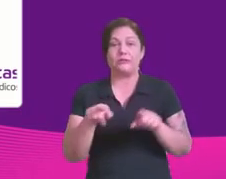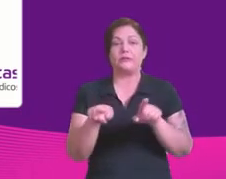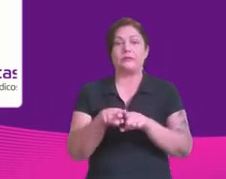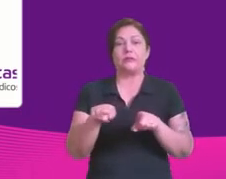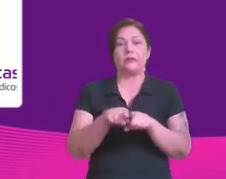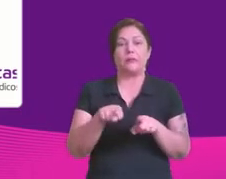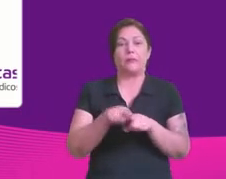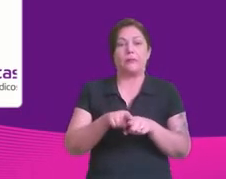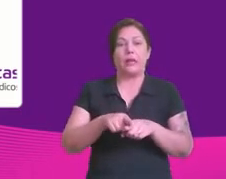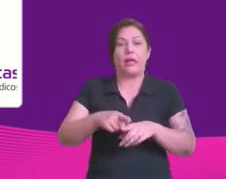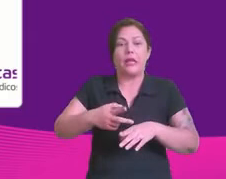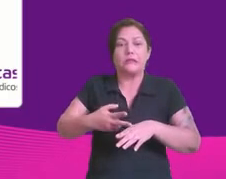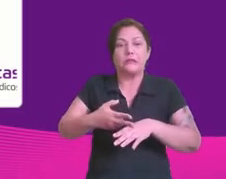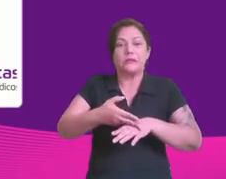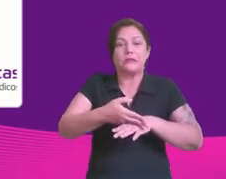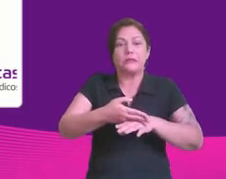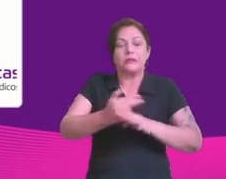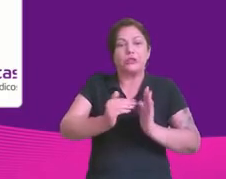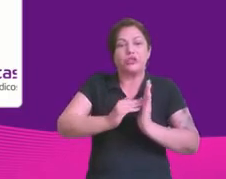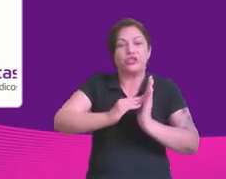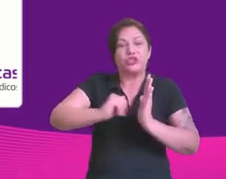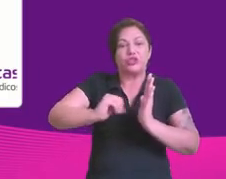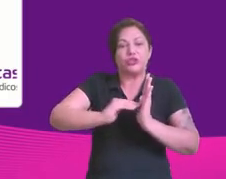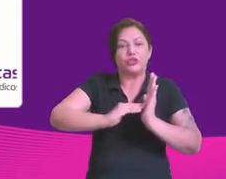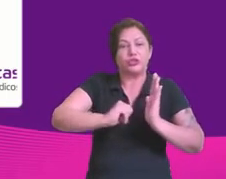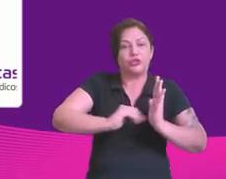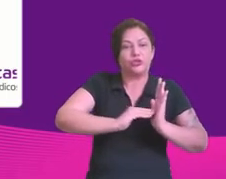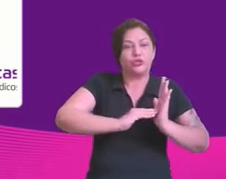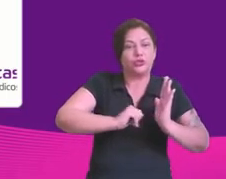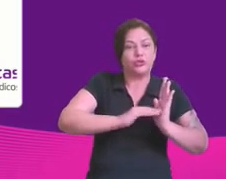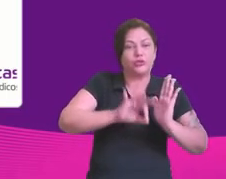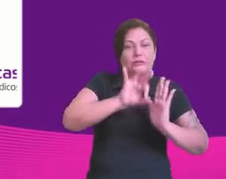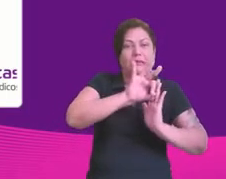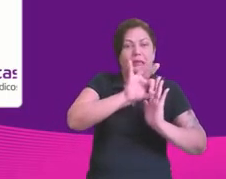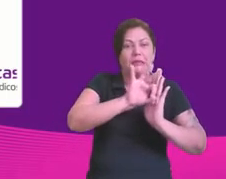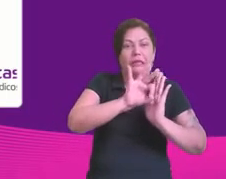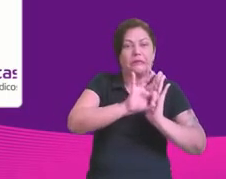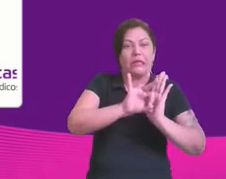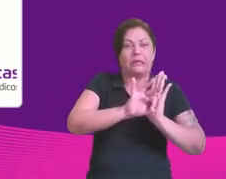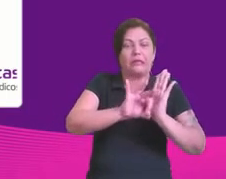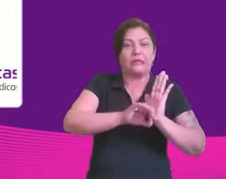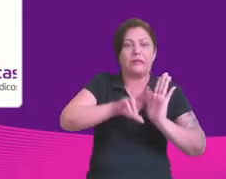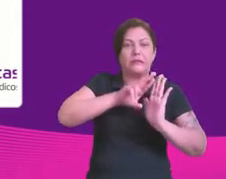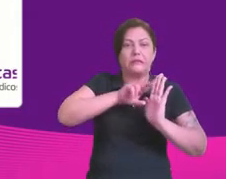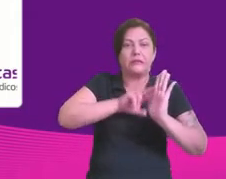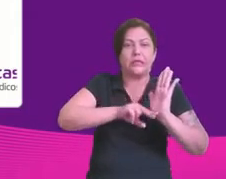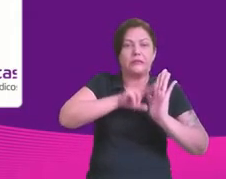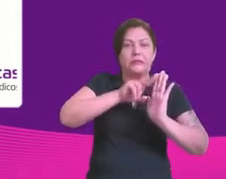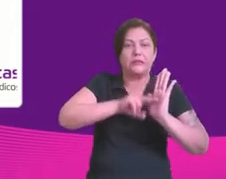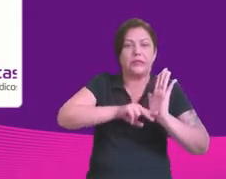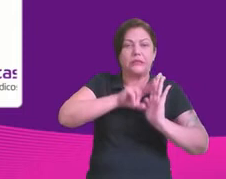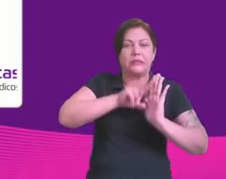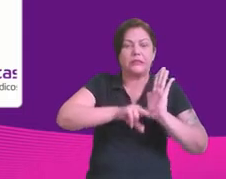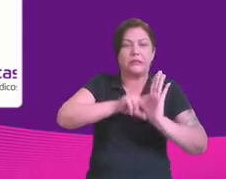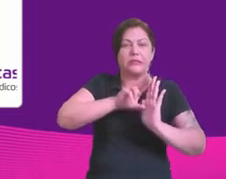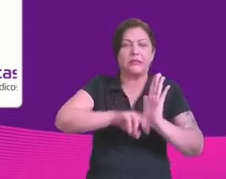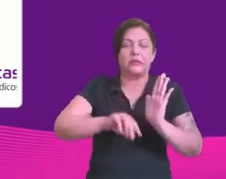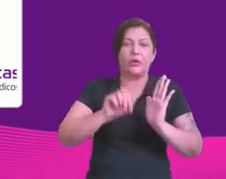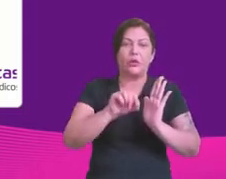presente, foram ressecados 27 linfonodos e o estadiamento pós-operatório, um